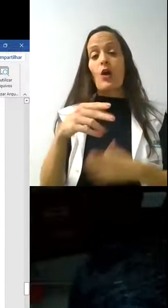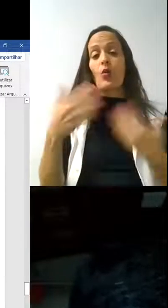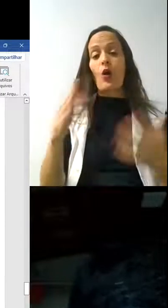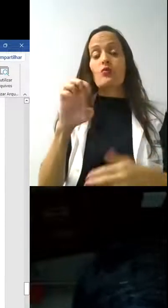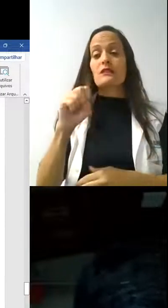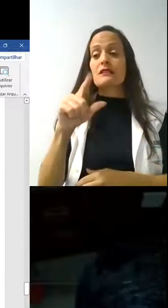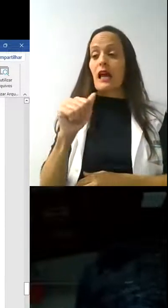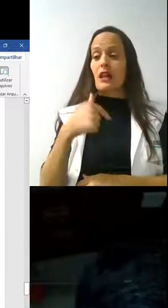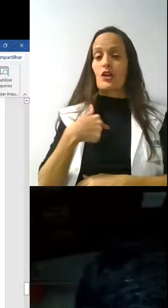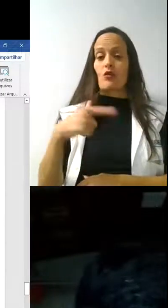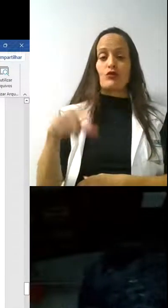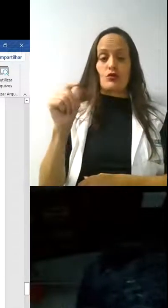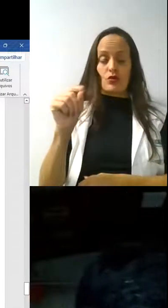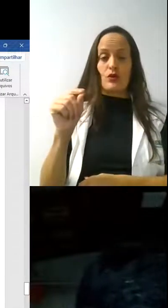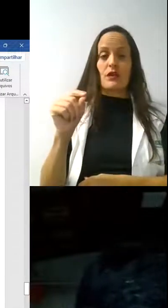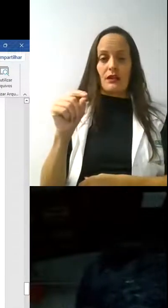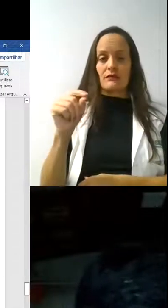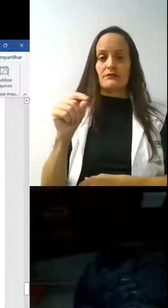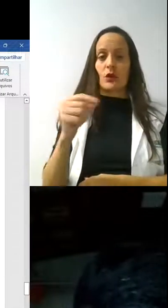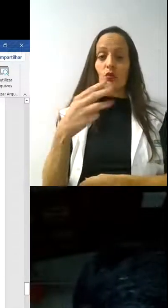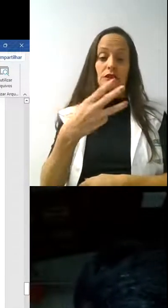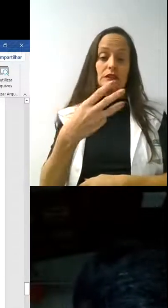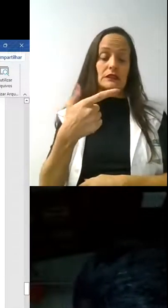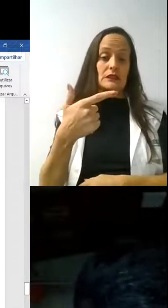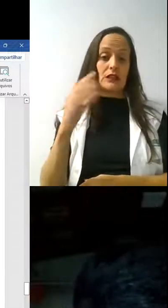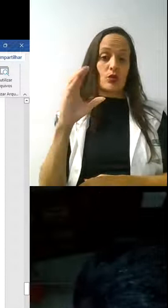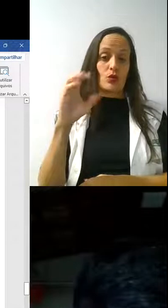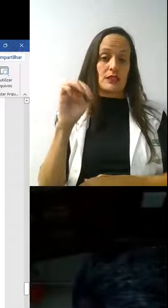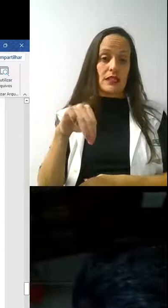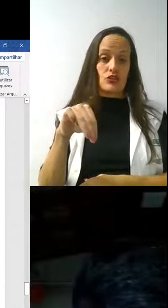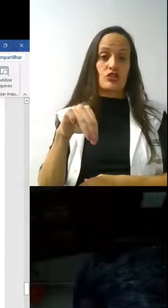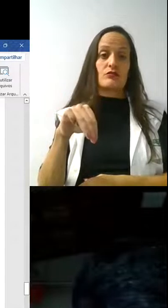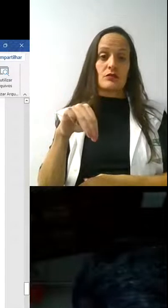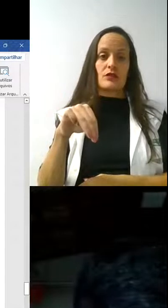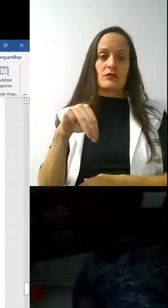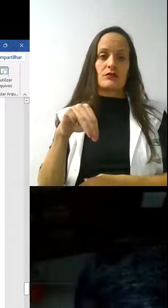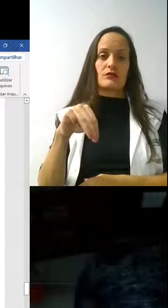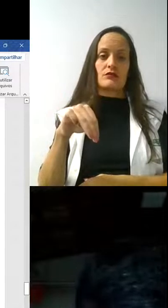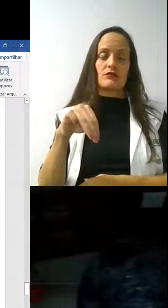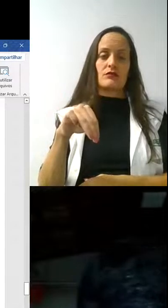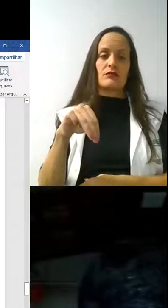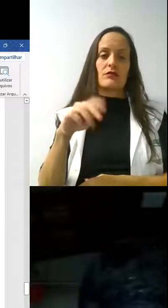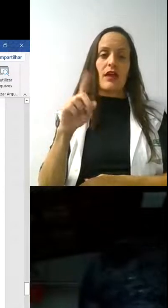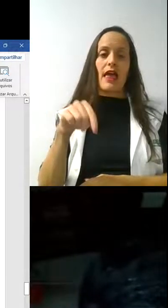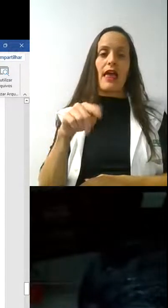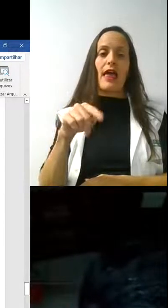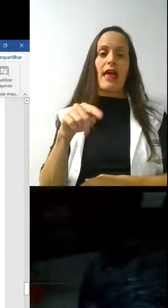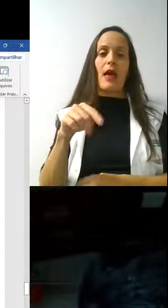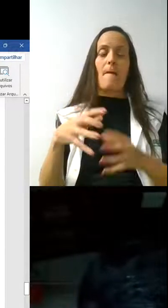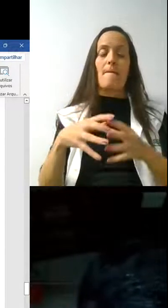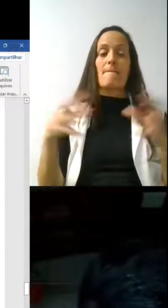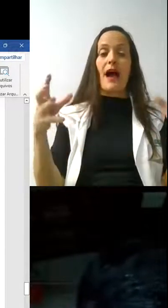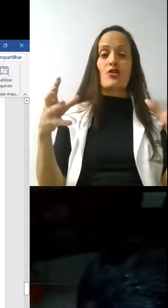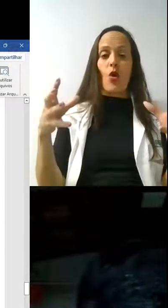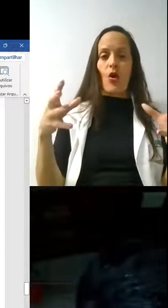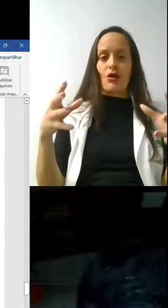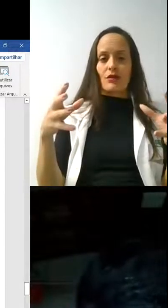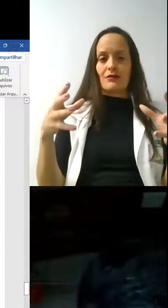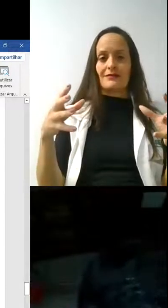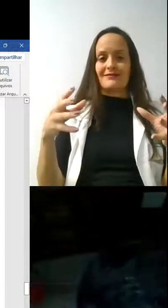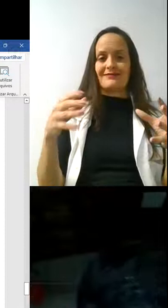escolher, entendeu? Então, 32 centímetros é relativamente grande, né? Quase que é maior do que o papel, dependendo, né? Então,